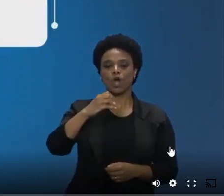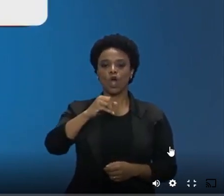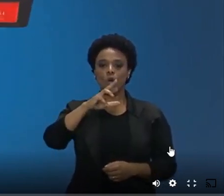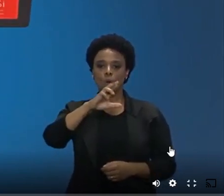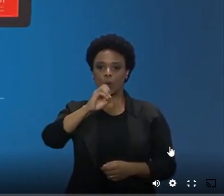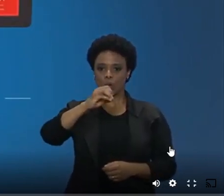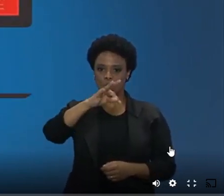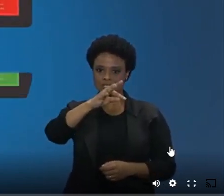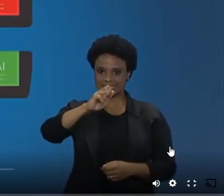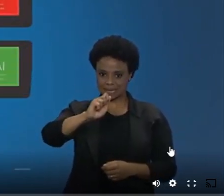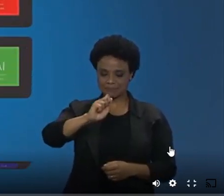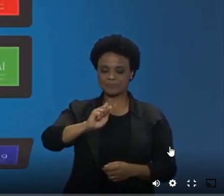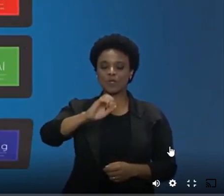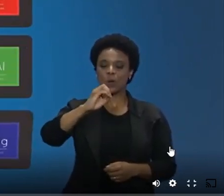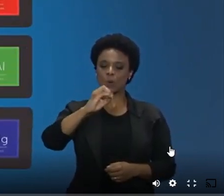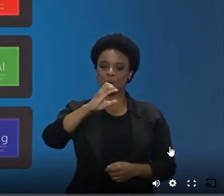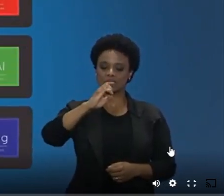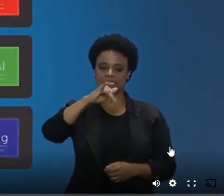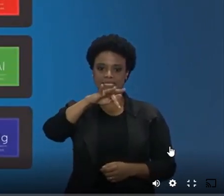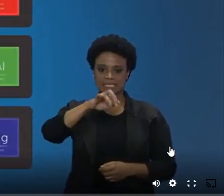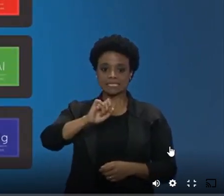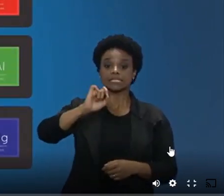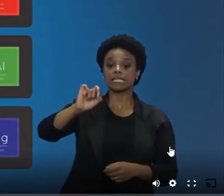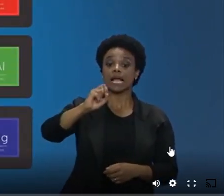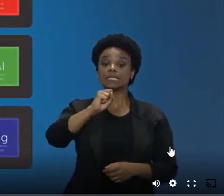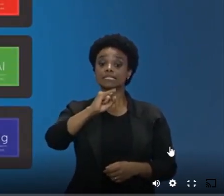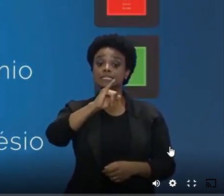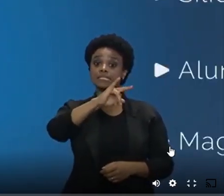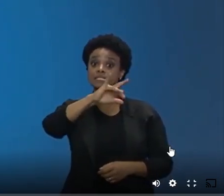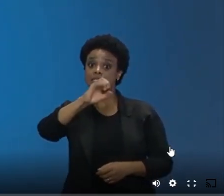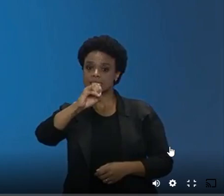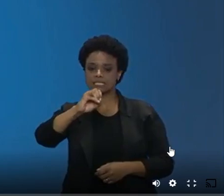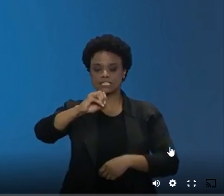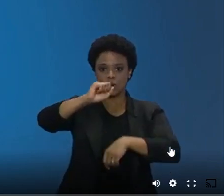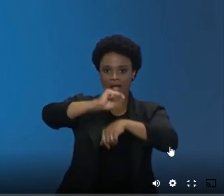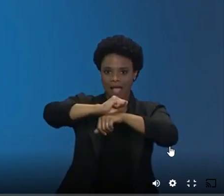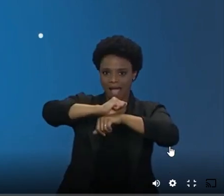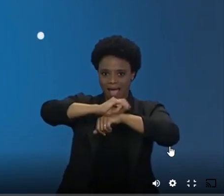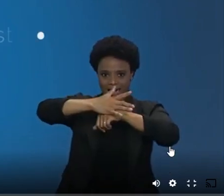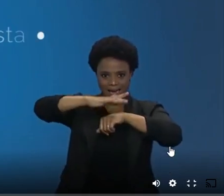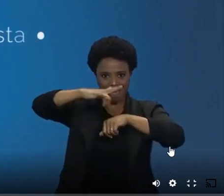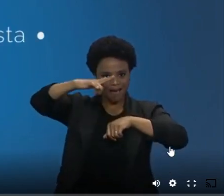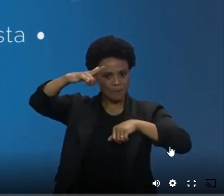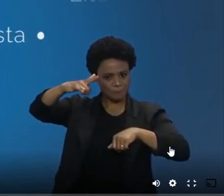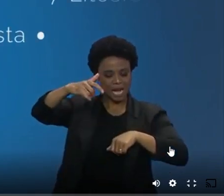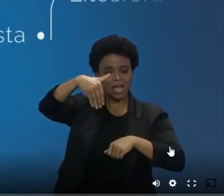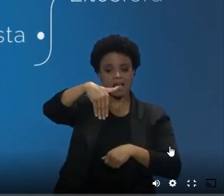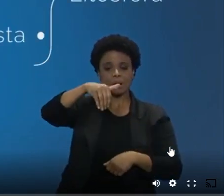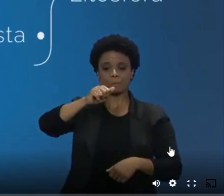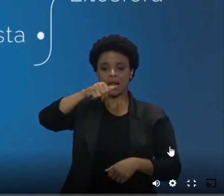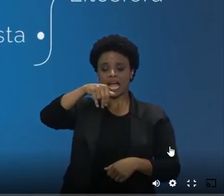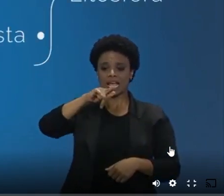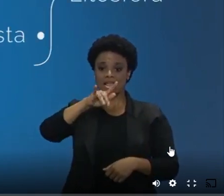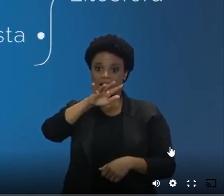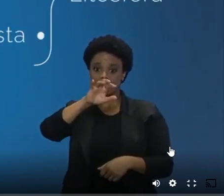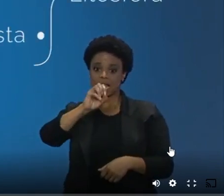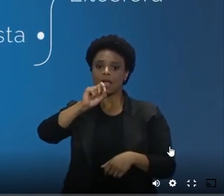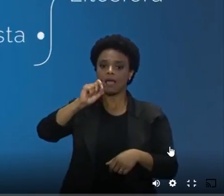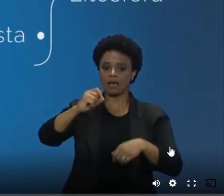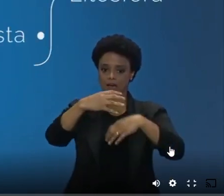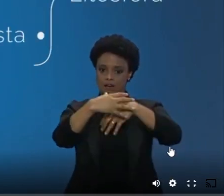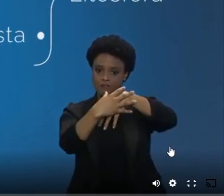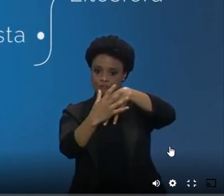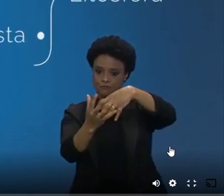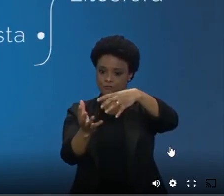alta quantidade de silício, alumínio e magnésio. É importante saber que o manto superior e a crosta formam a litosfera,